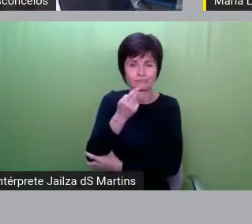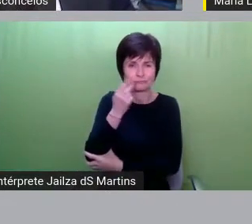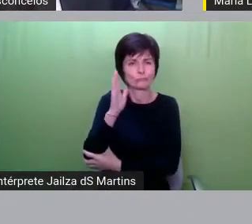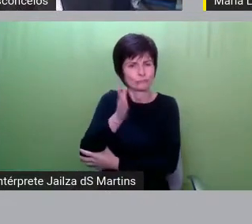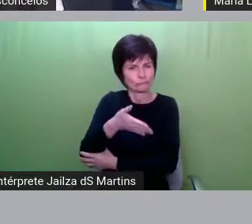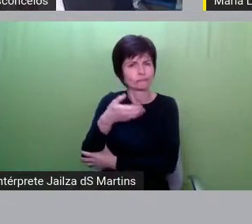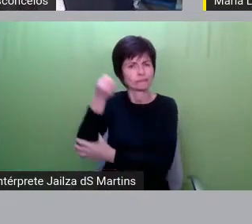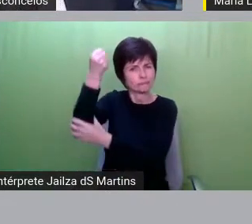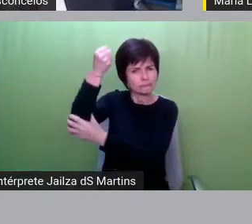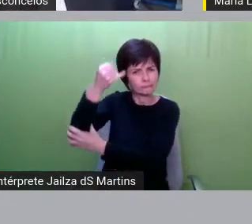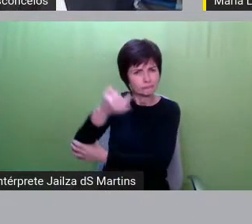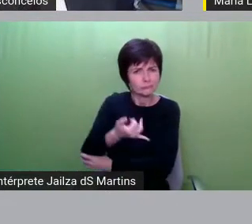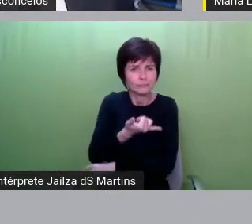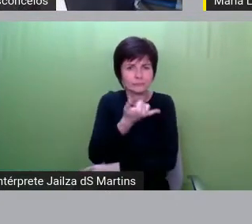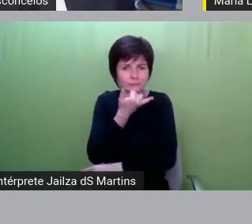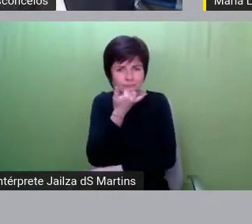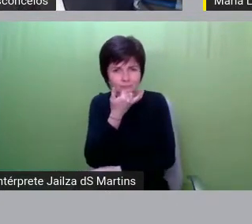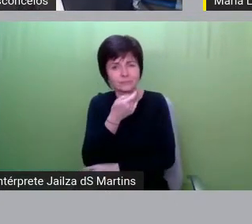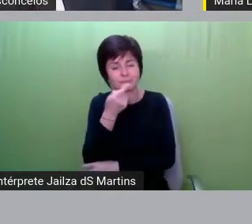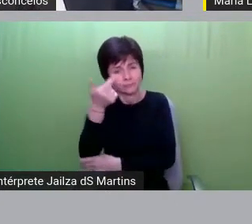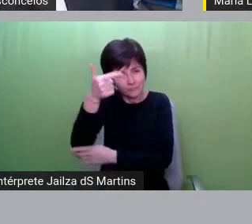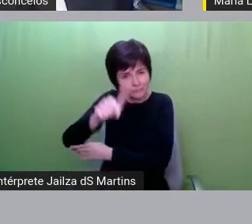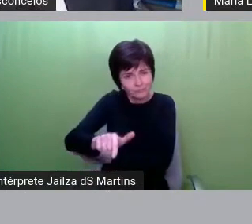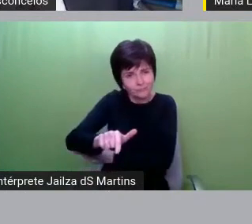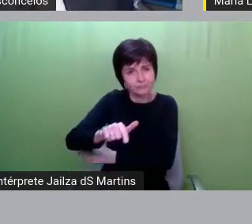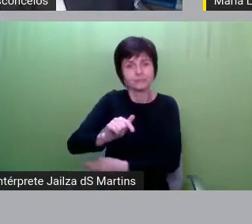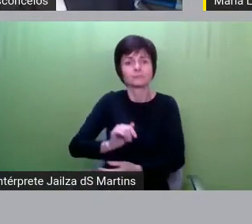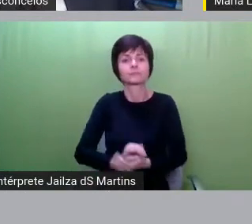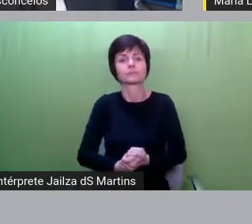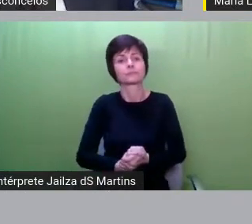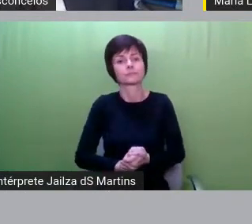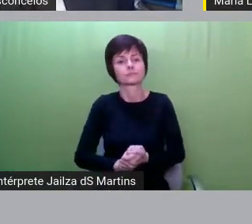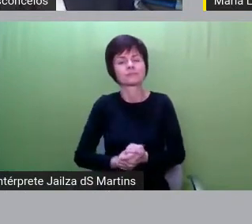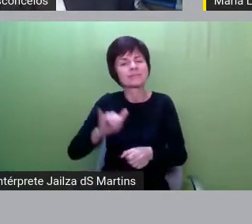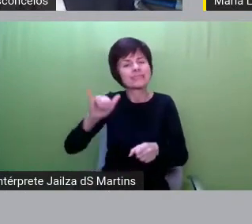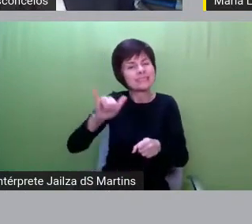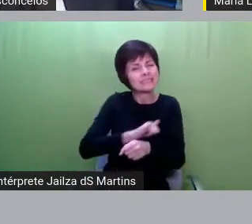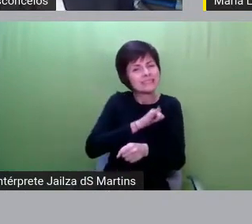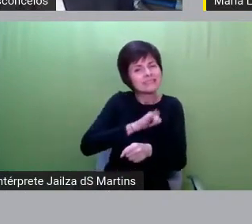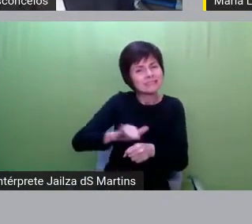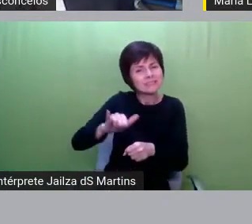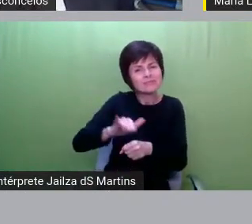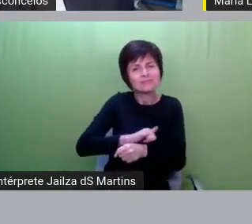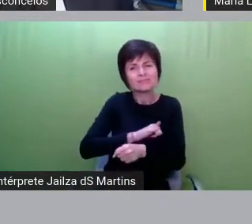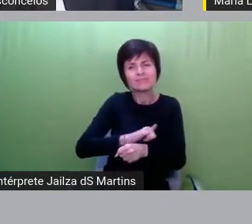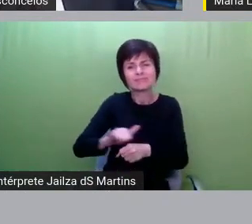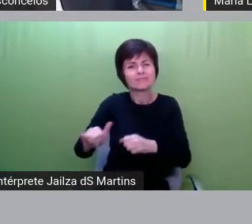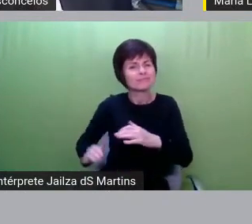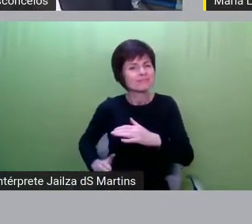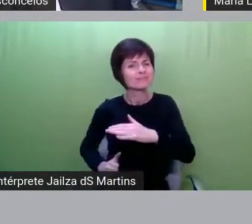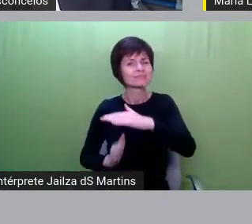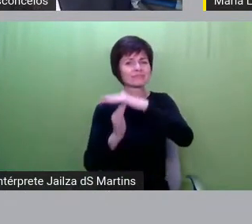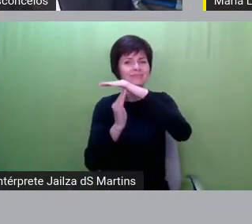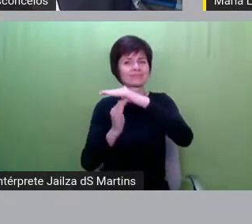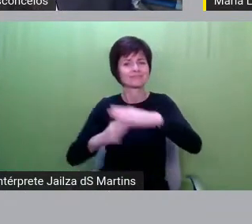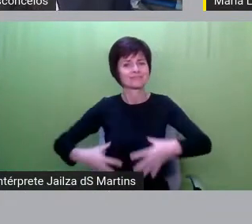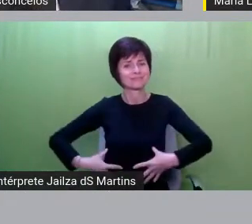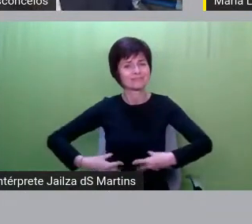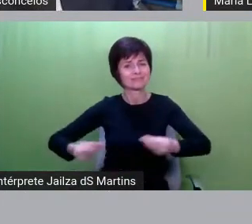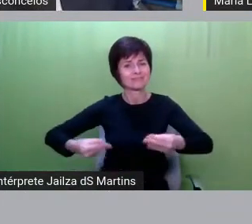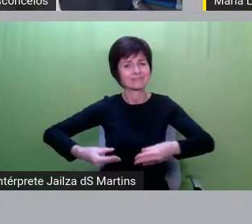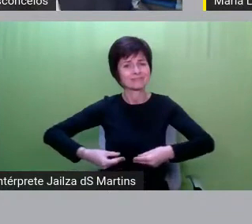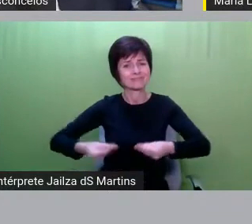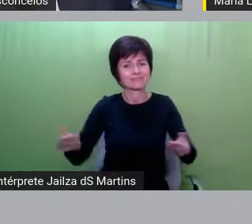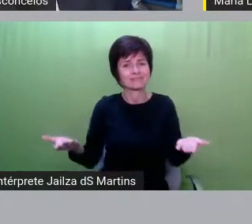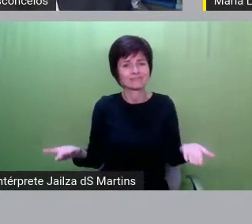mas me perdoe aí. Essa estratégia do teto de gastos, por